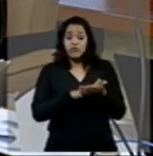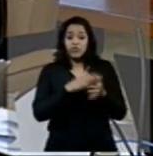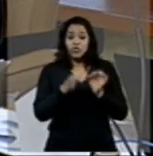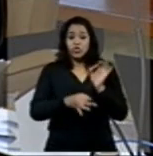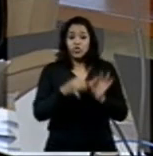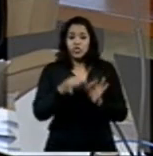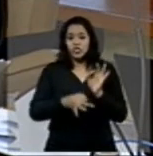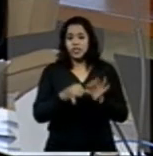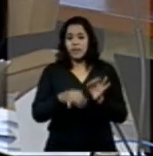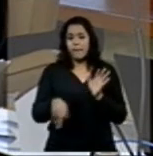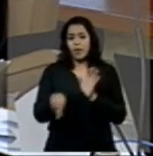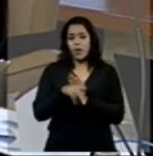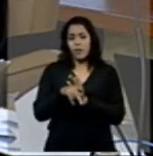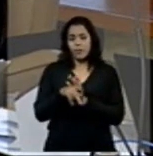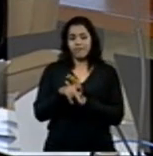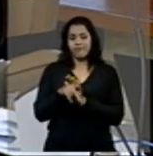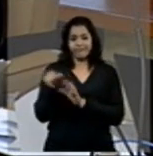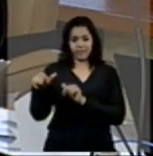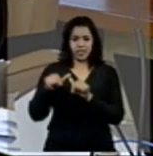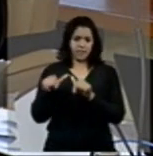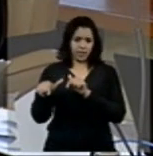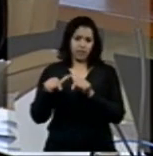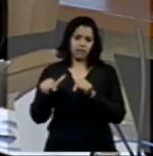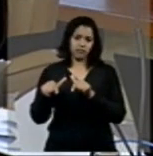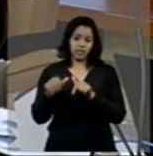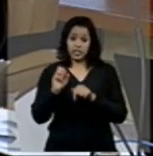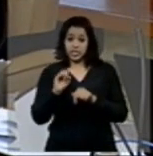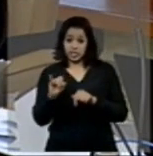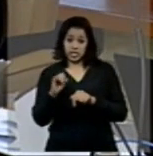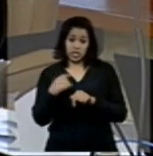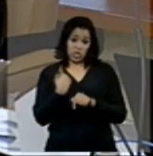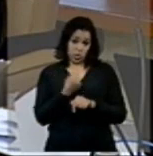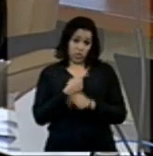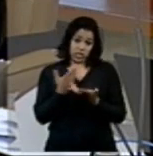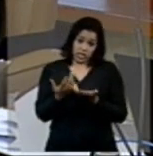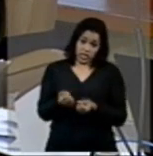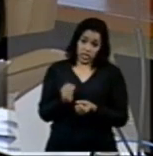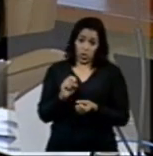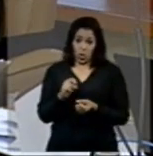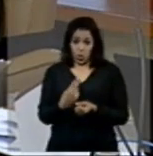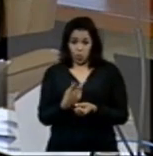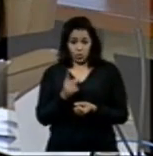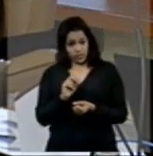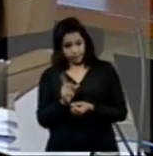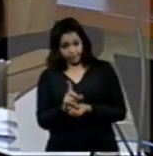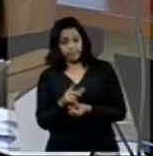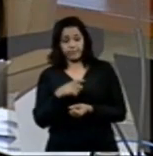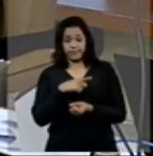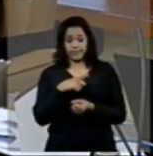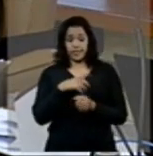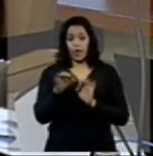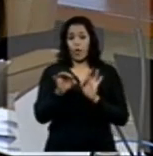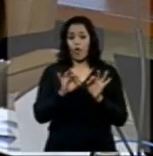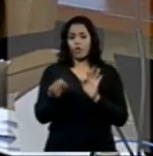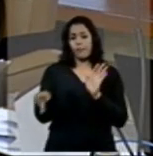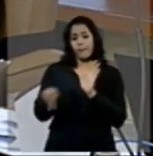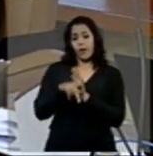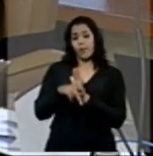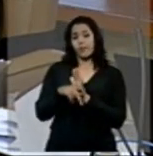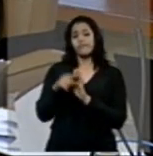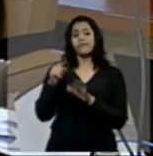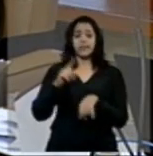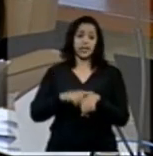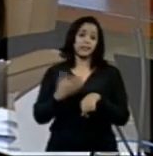Justiça Especializada, que, como disse, estejamos ou não de acordo, era a ordem normativa vigente ao tempo da